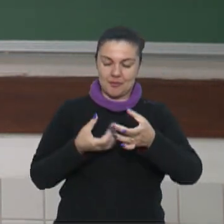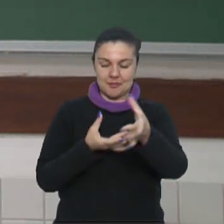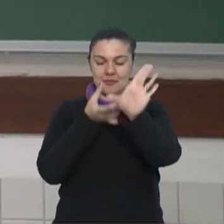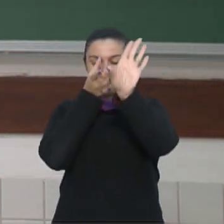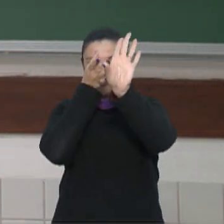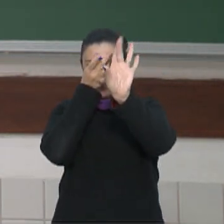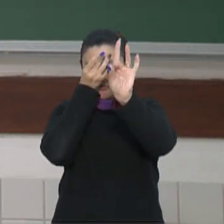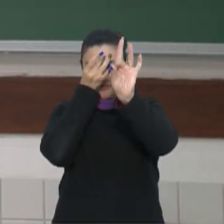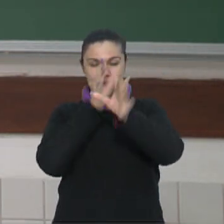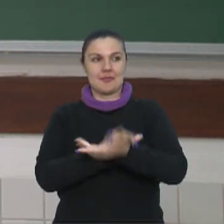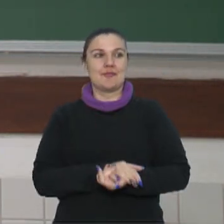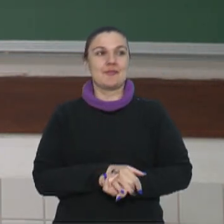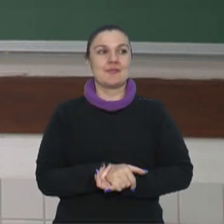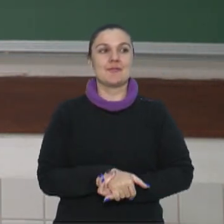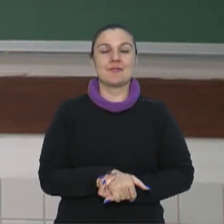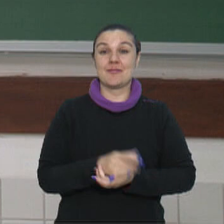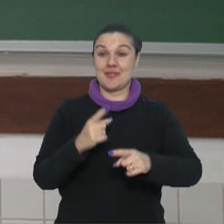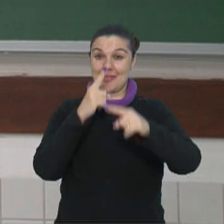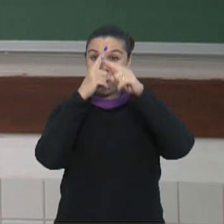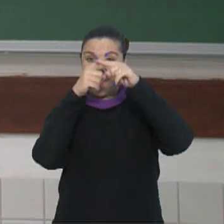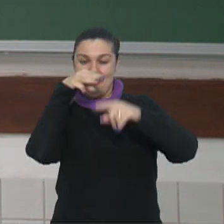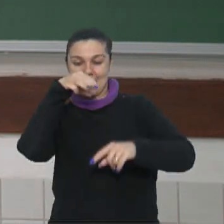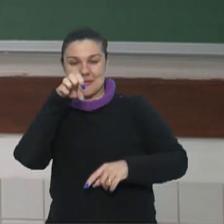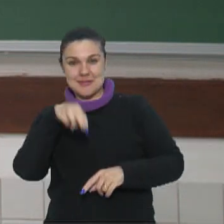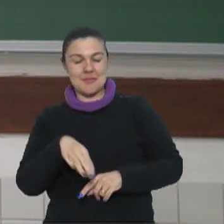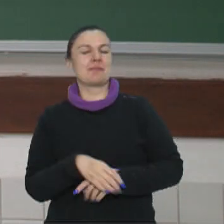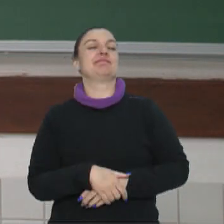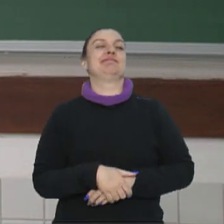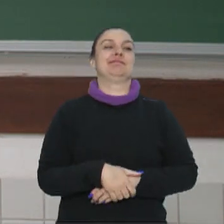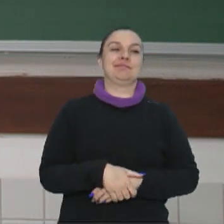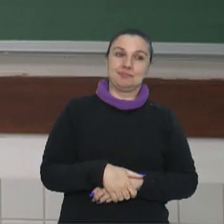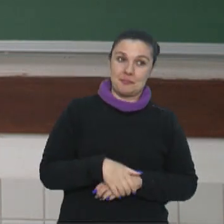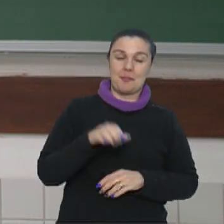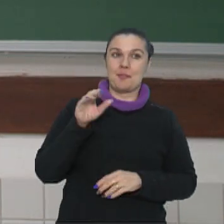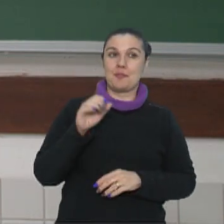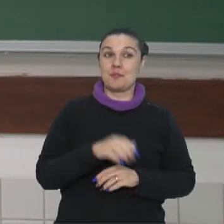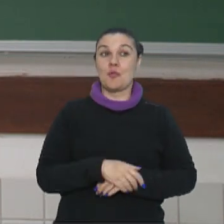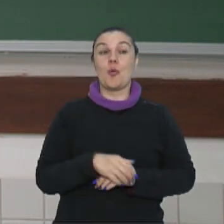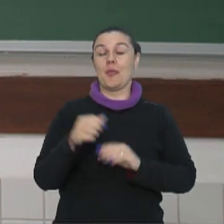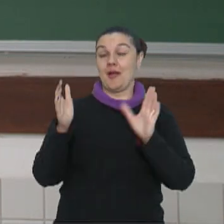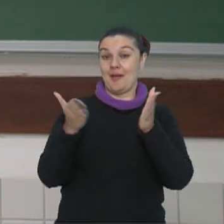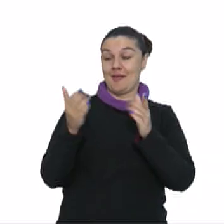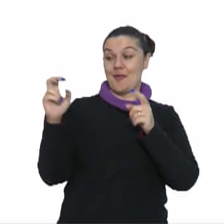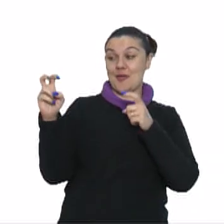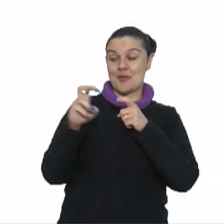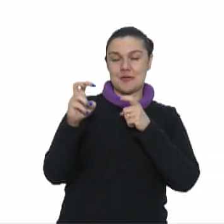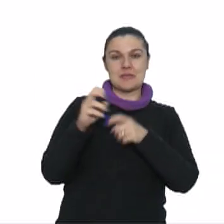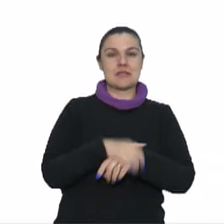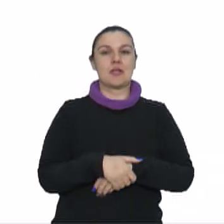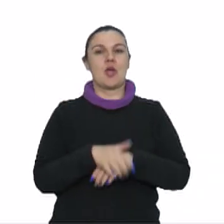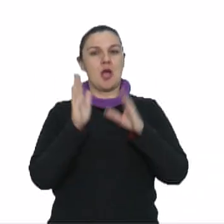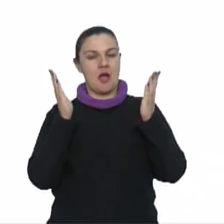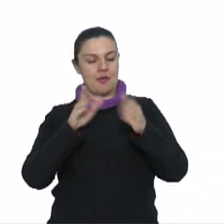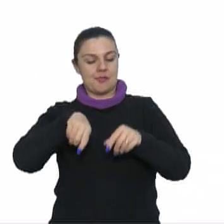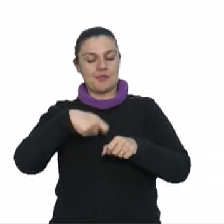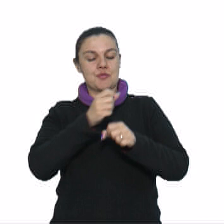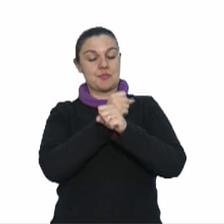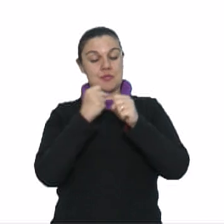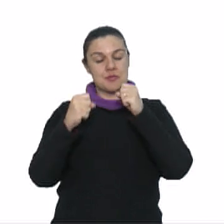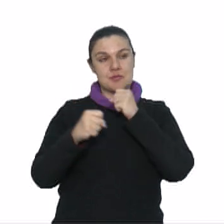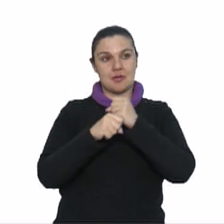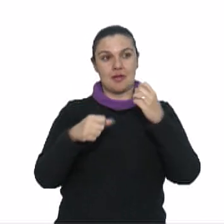como é que é? Como do poder aqui dos X-Men? Mas jamais! Letra número 5, sobre a sociedade